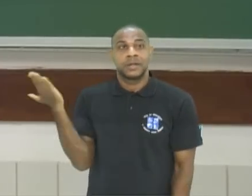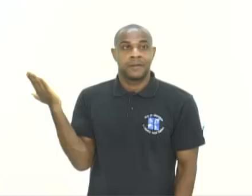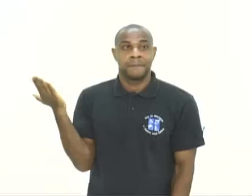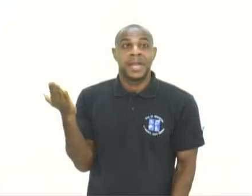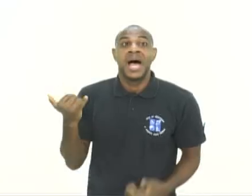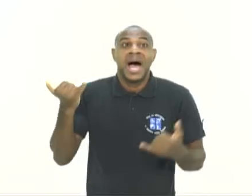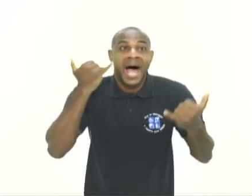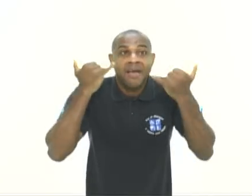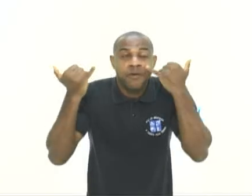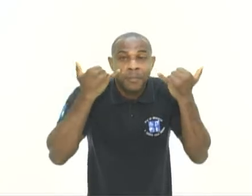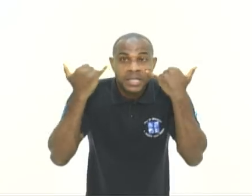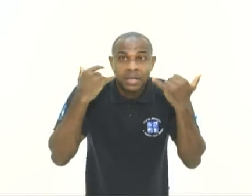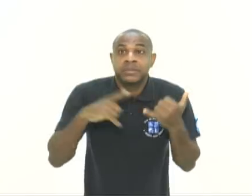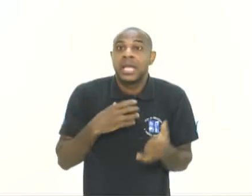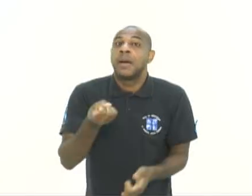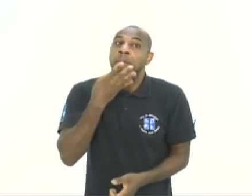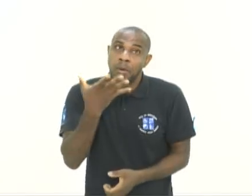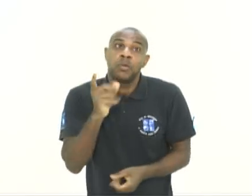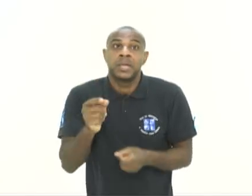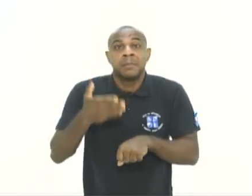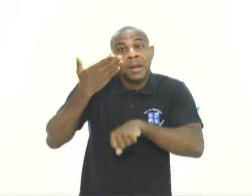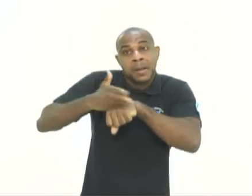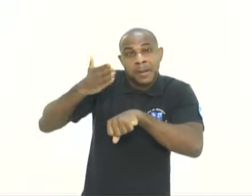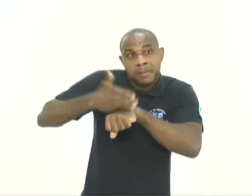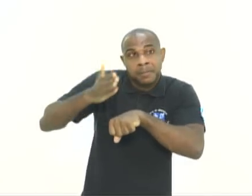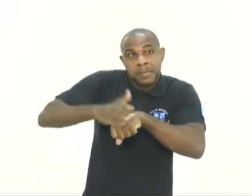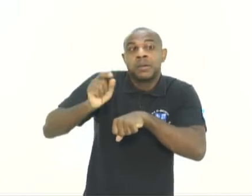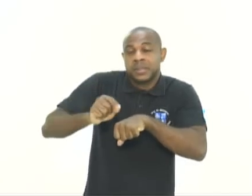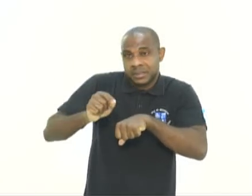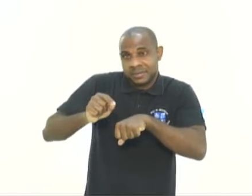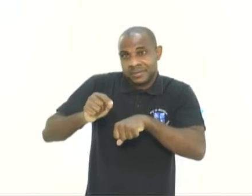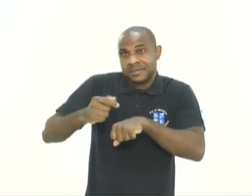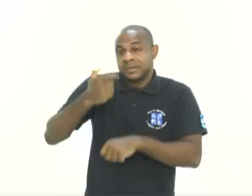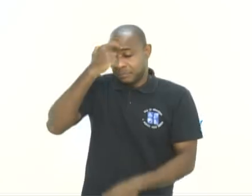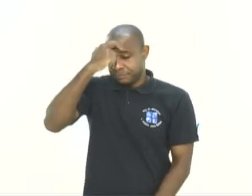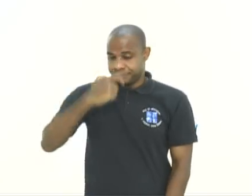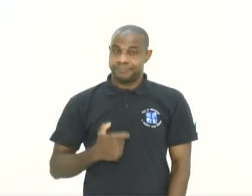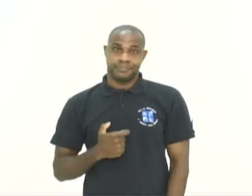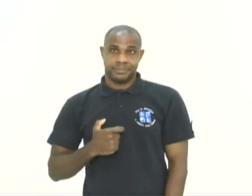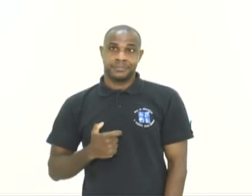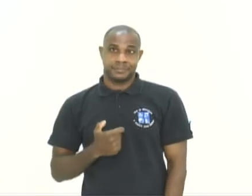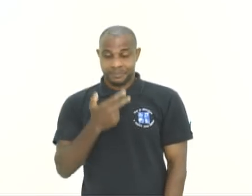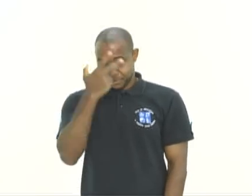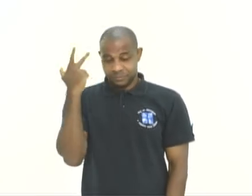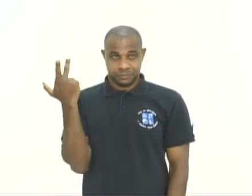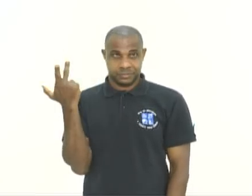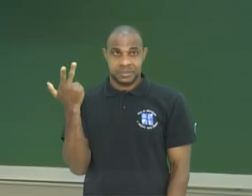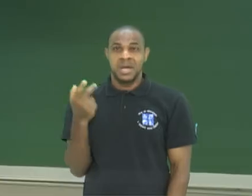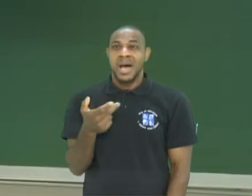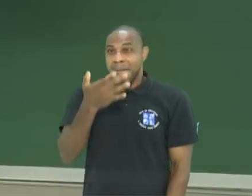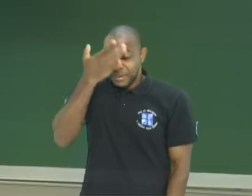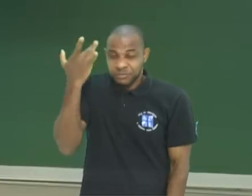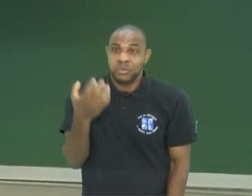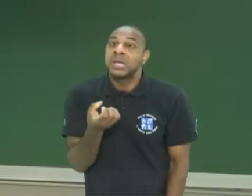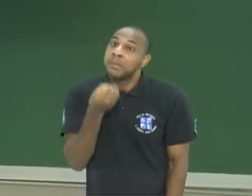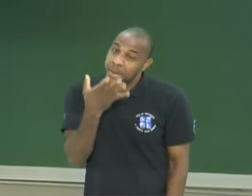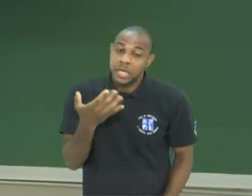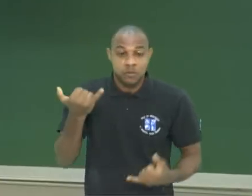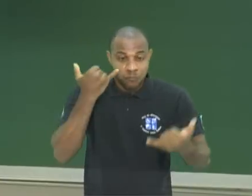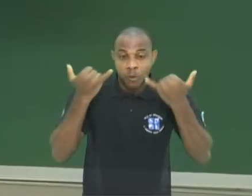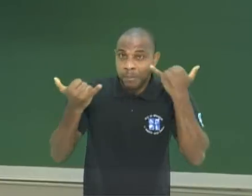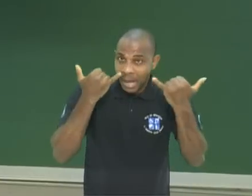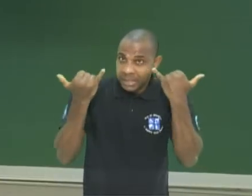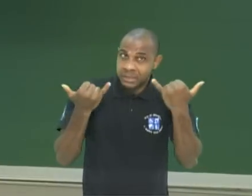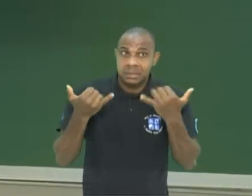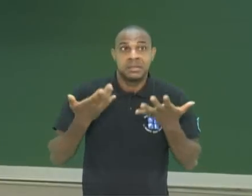a informação tem relevância para o exercício pleno da cidadania. Então, uma pessoa bem informada, ela vai fazer o